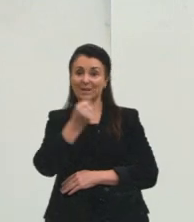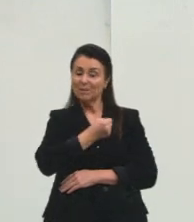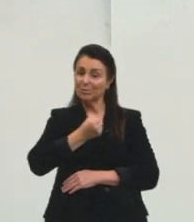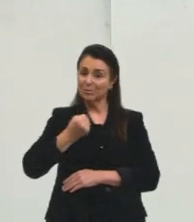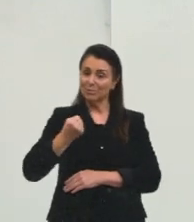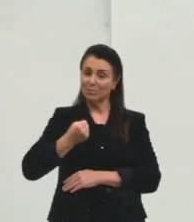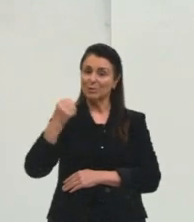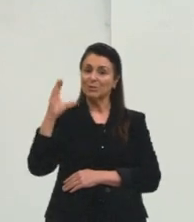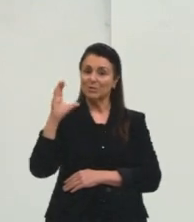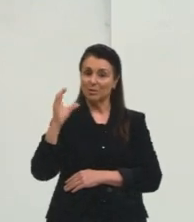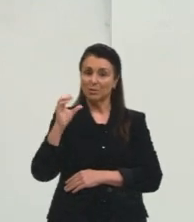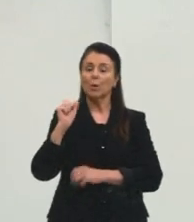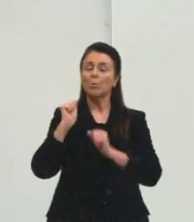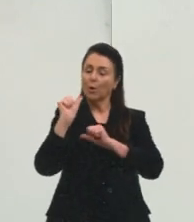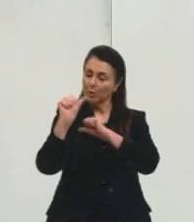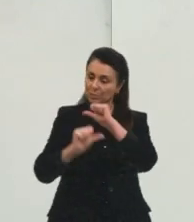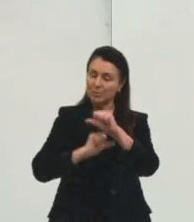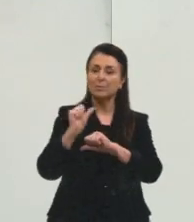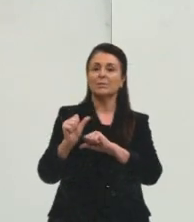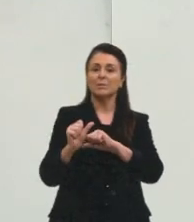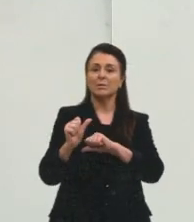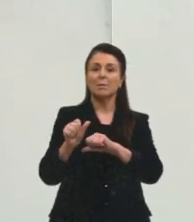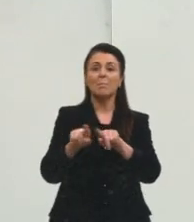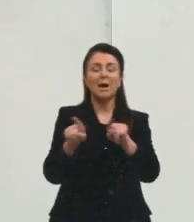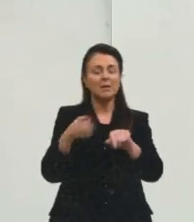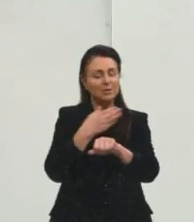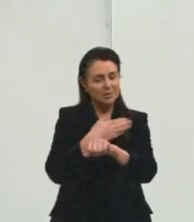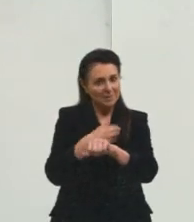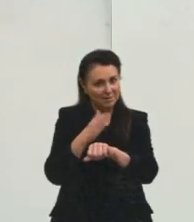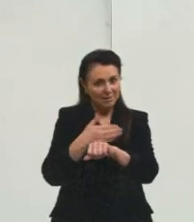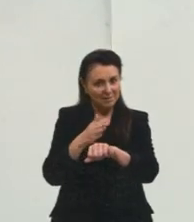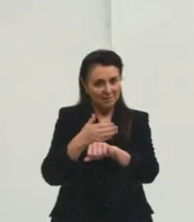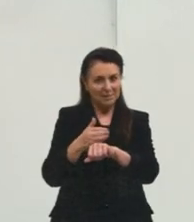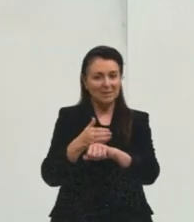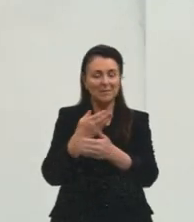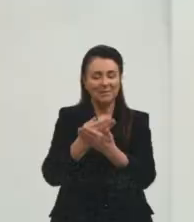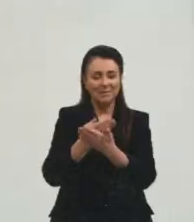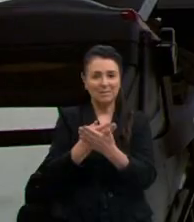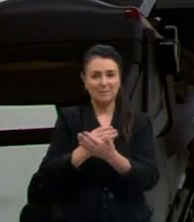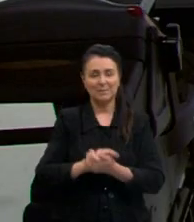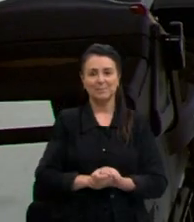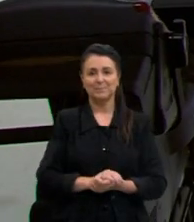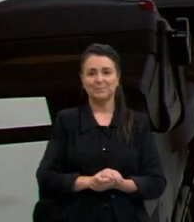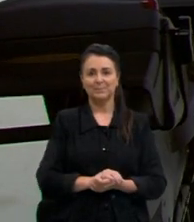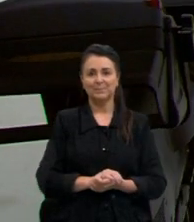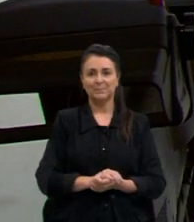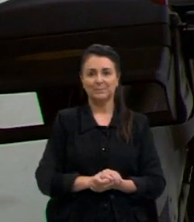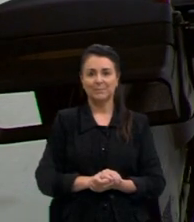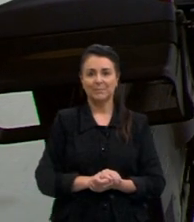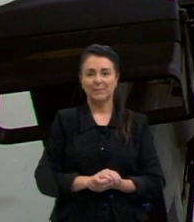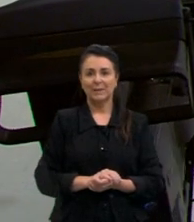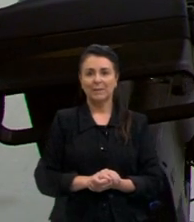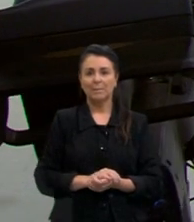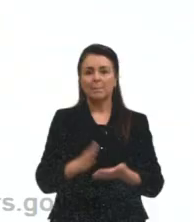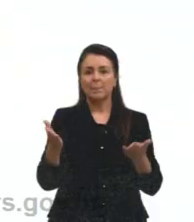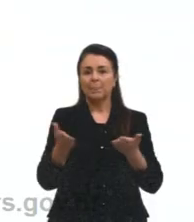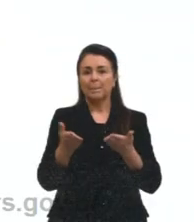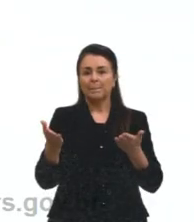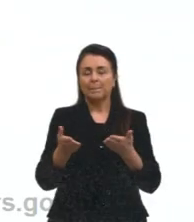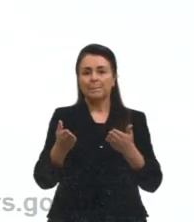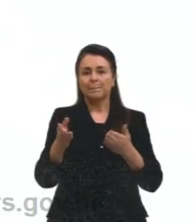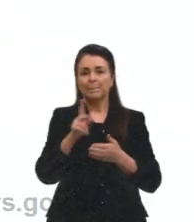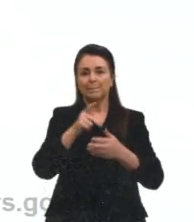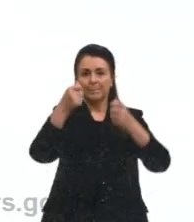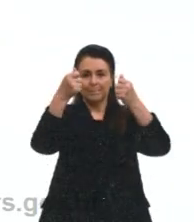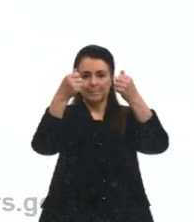nossas aulas a gente vai treinando melhor isso é bom a gente vai falar agora